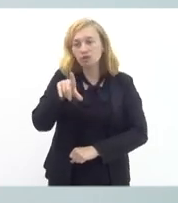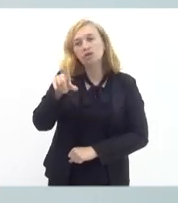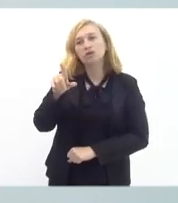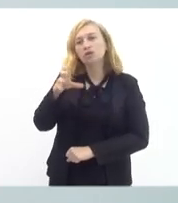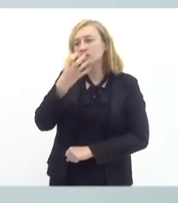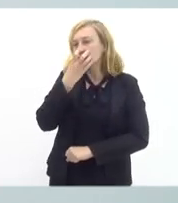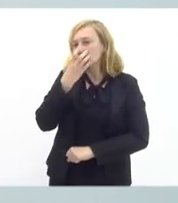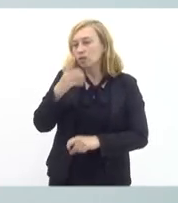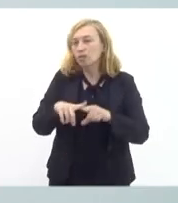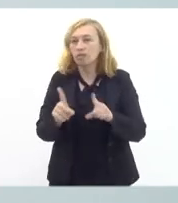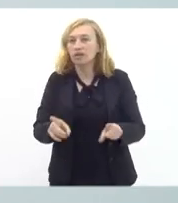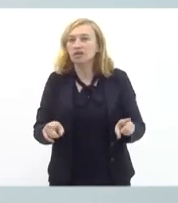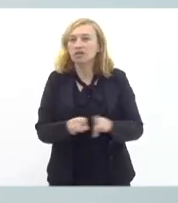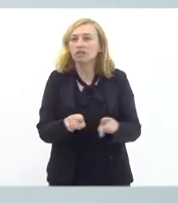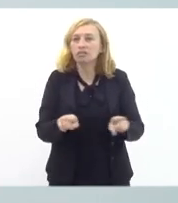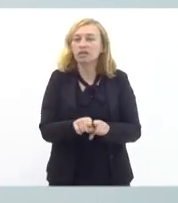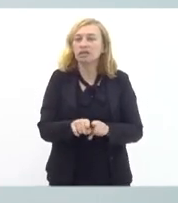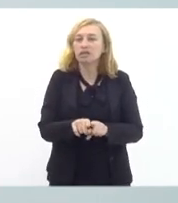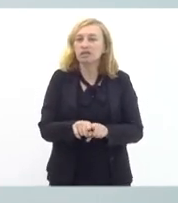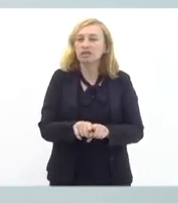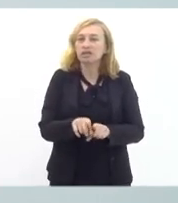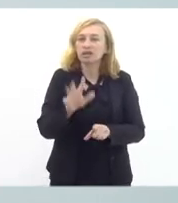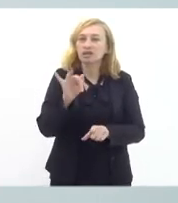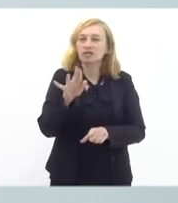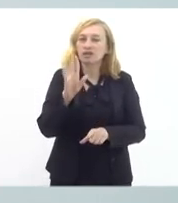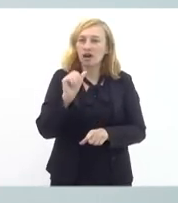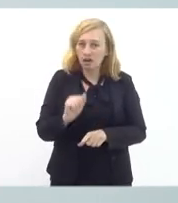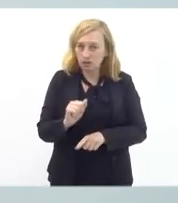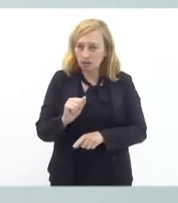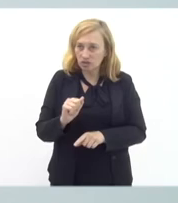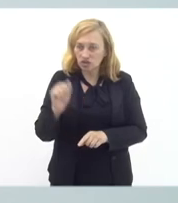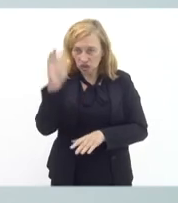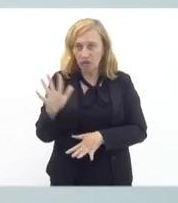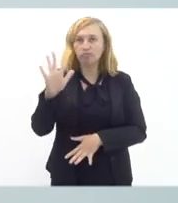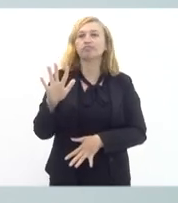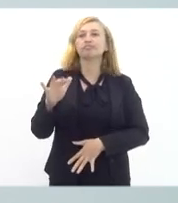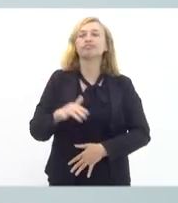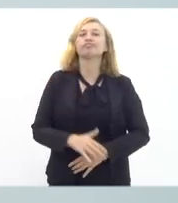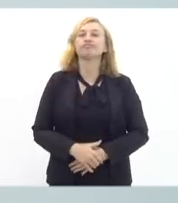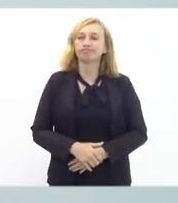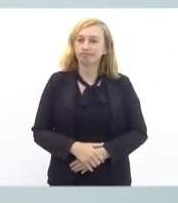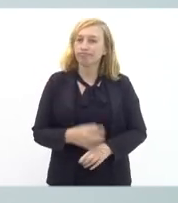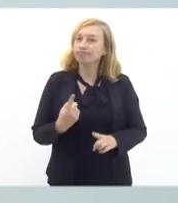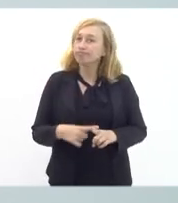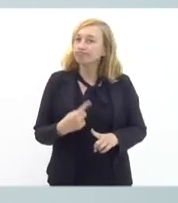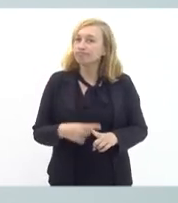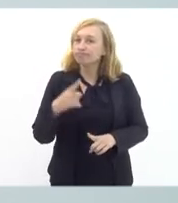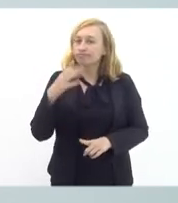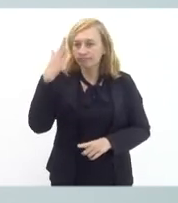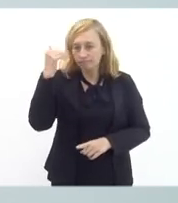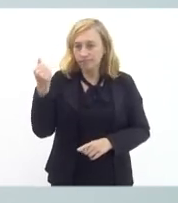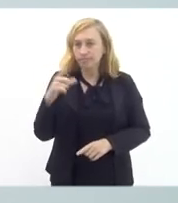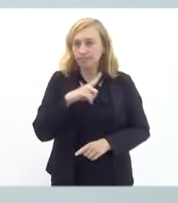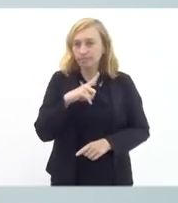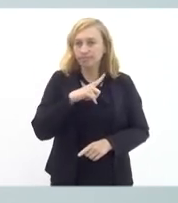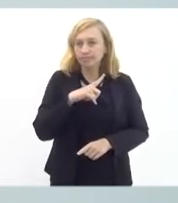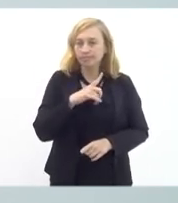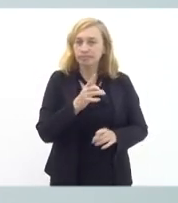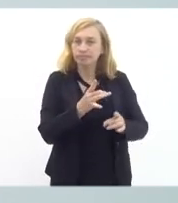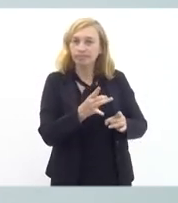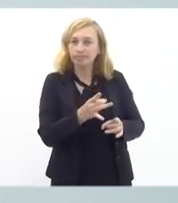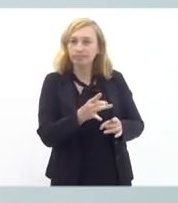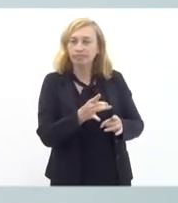também da fauna, em tudo, porque a gente sabe que tem mercado